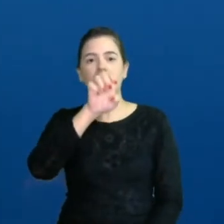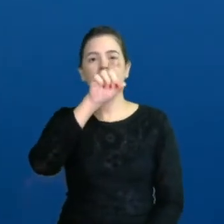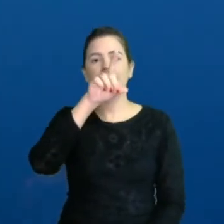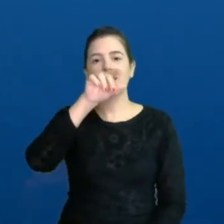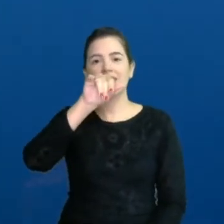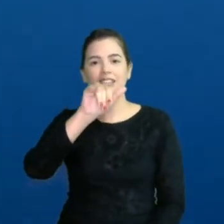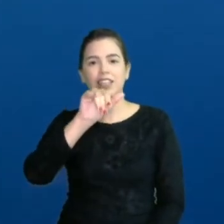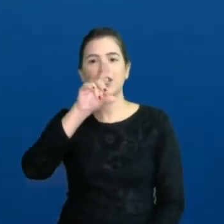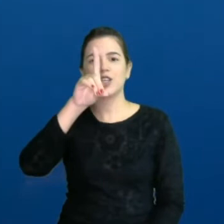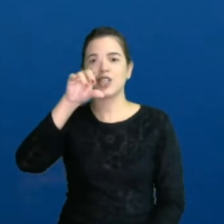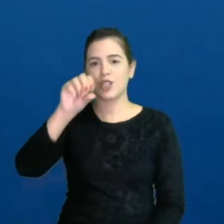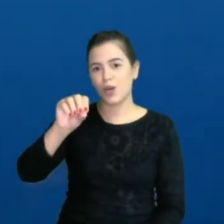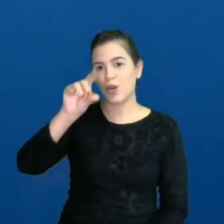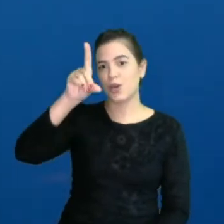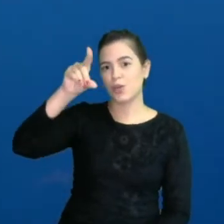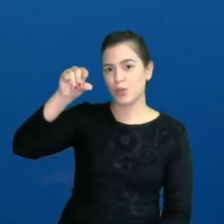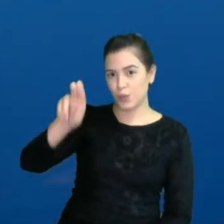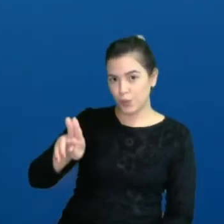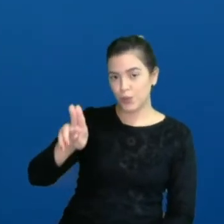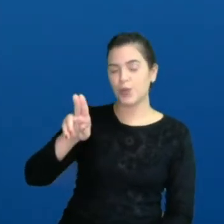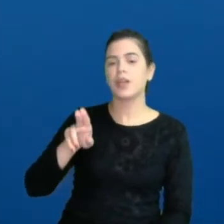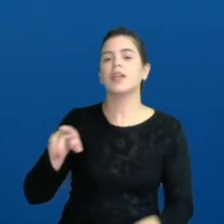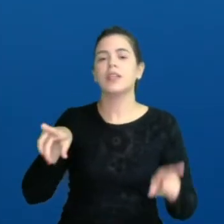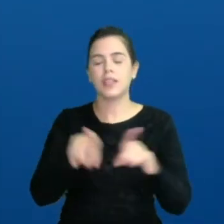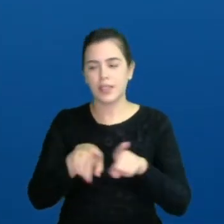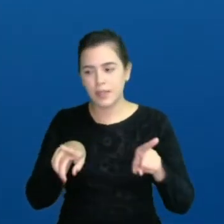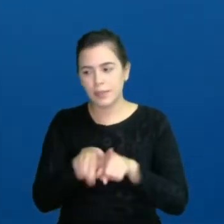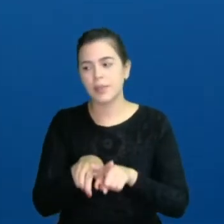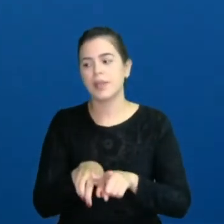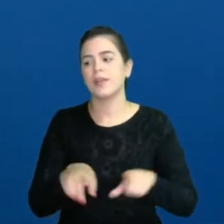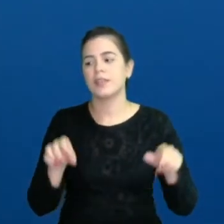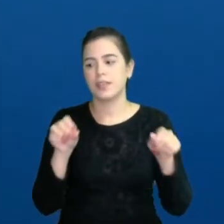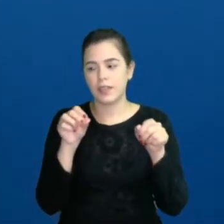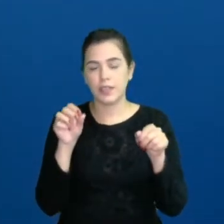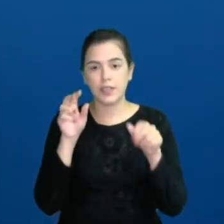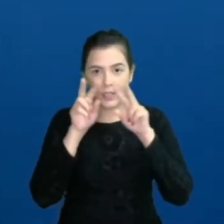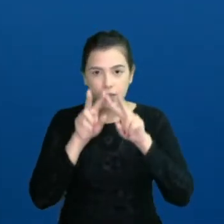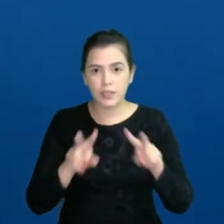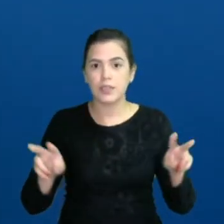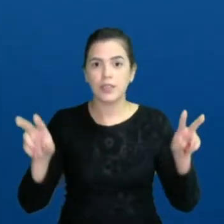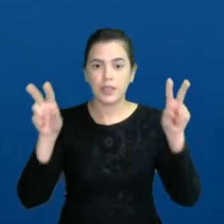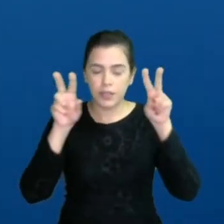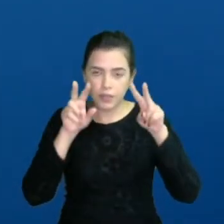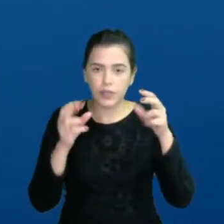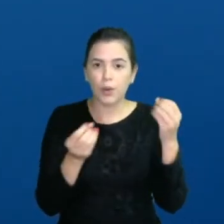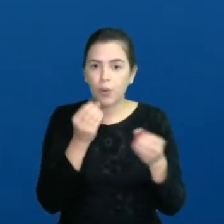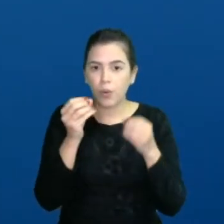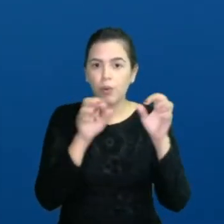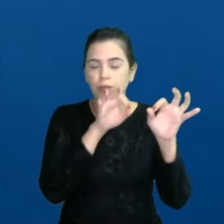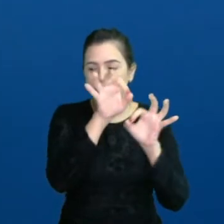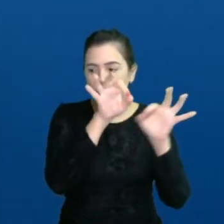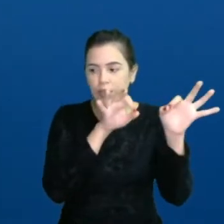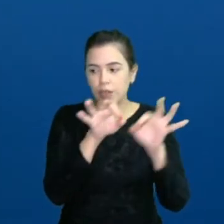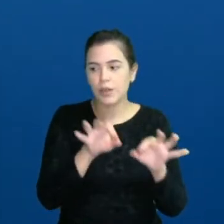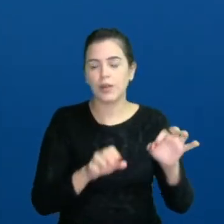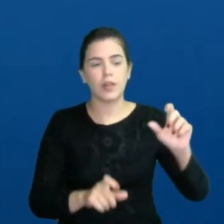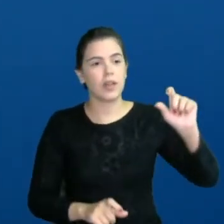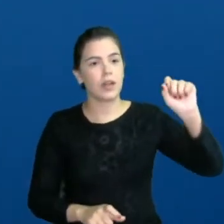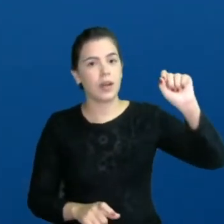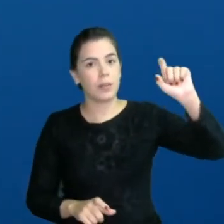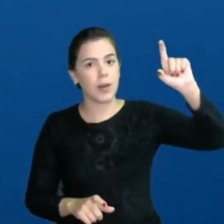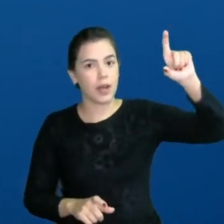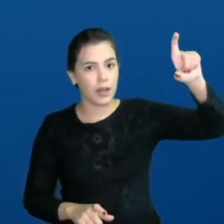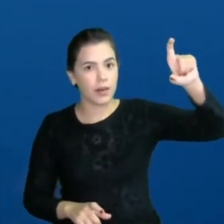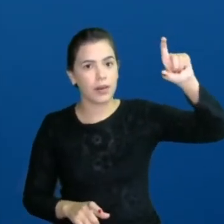dó, du. A gente viu as formas da letrinha D, não é? A gente tem aqui a letra de imprensa